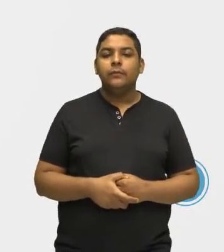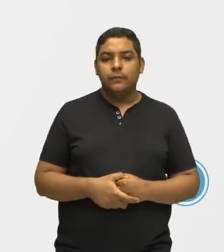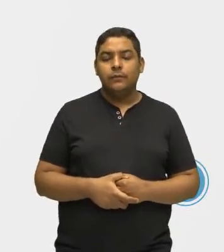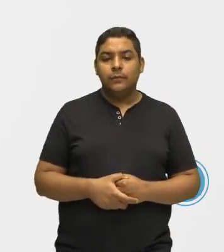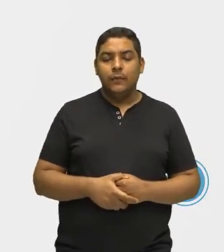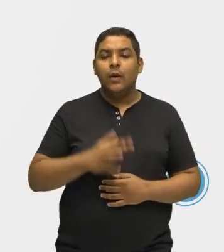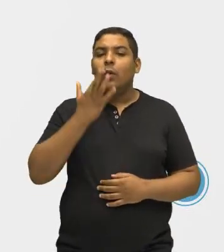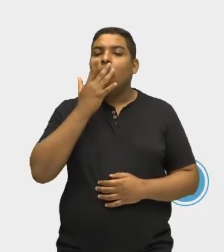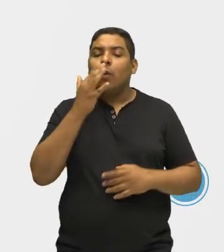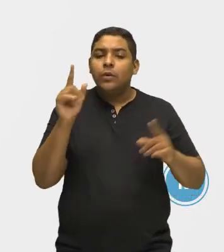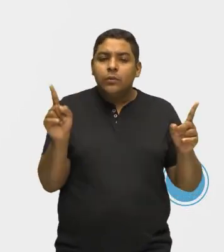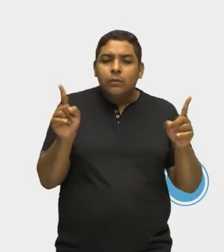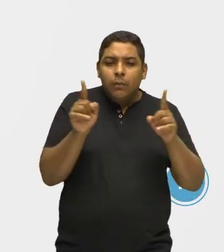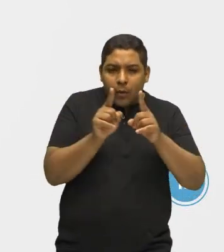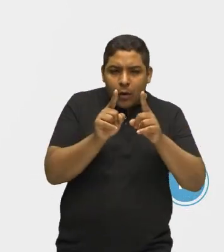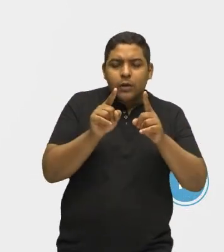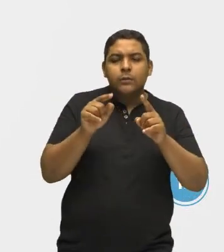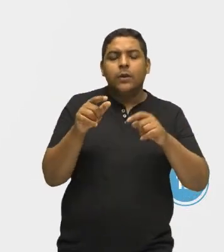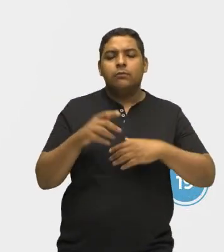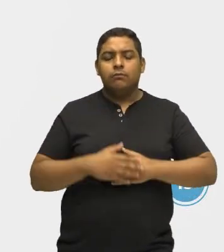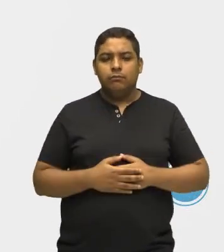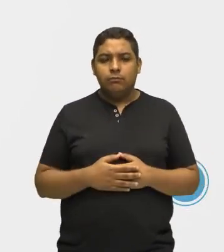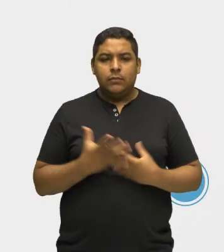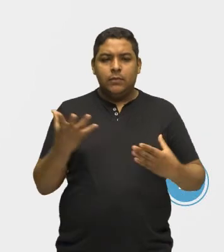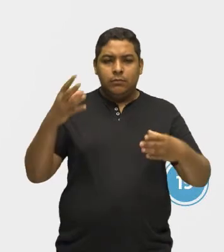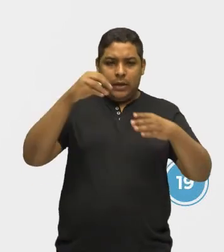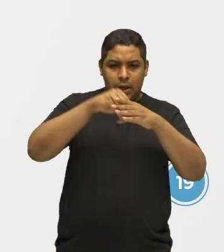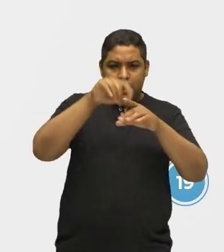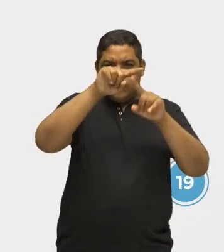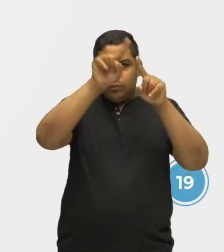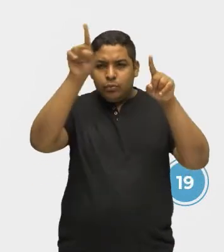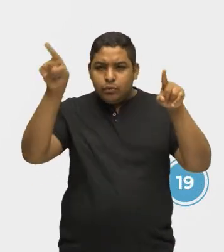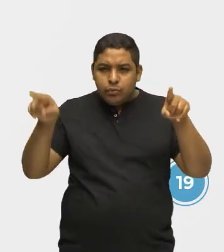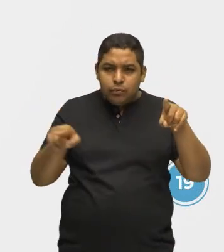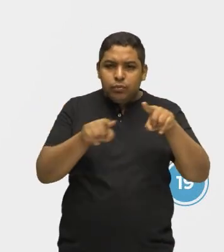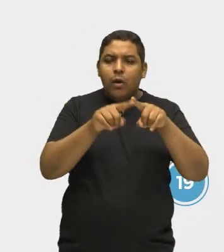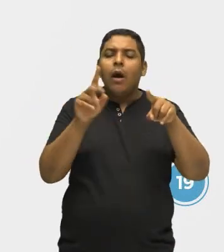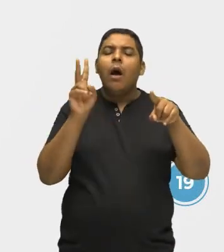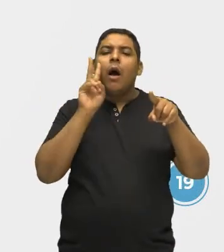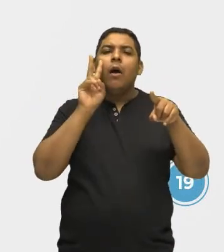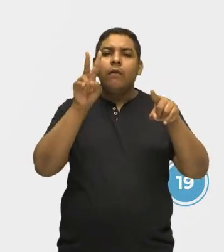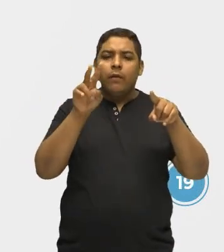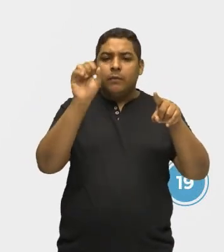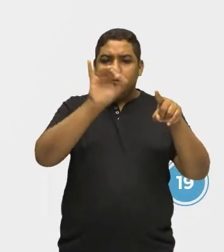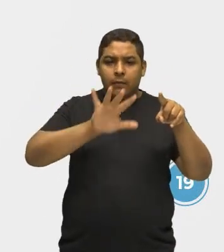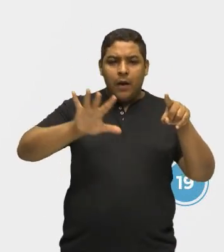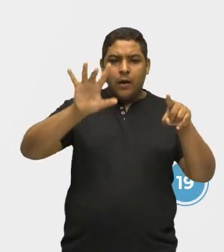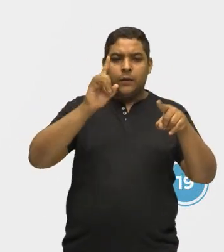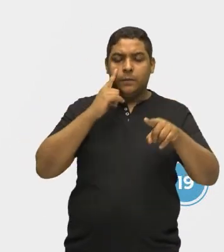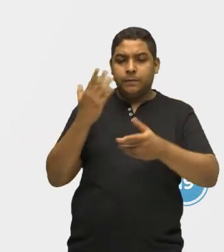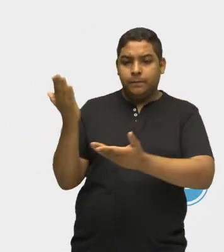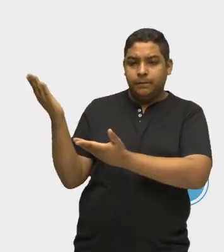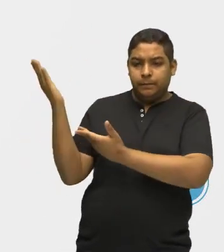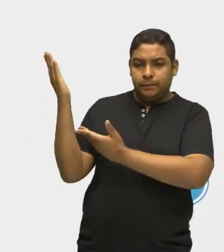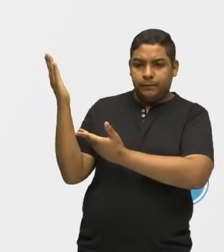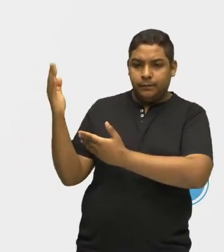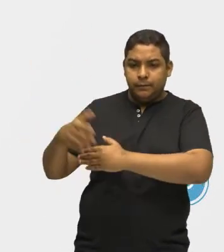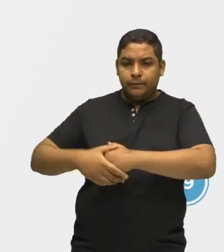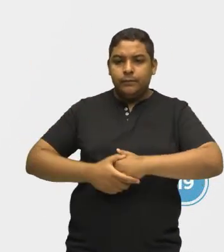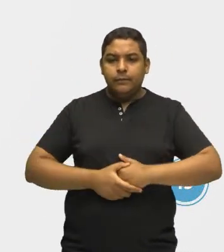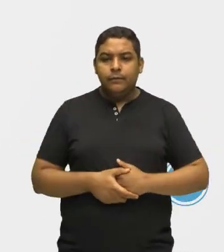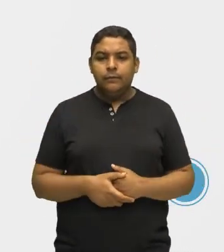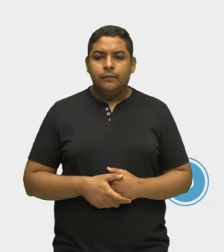outras dentro do círculo cromático, como vocês podem ver agora aqui no círculo cromático. Então, no